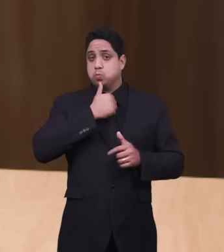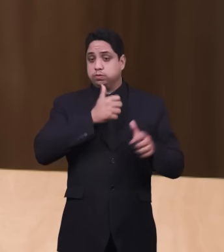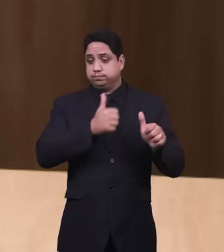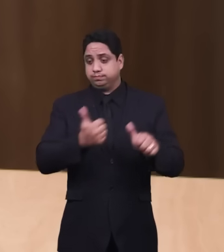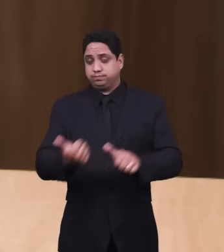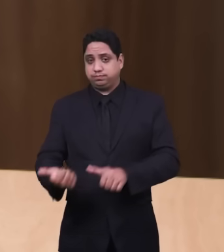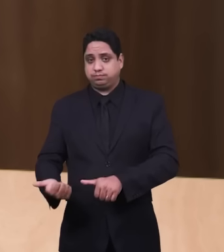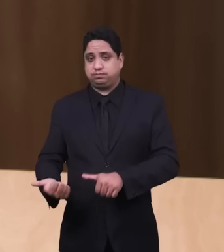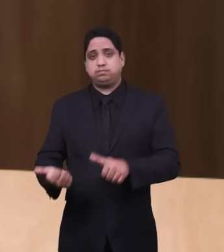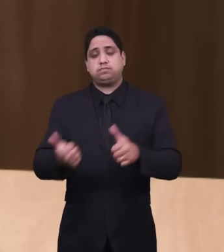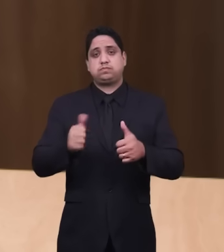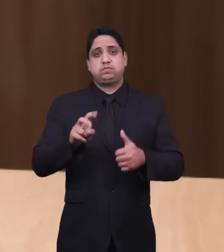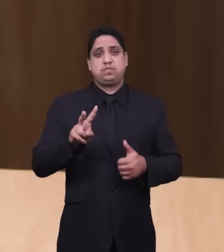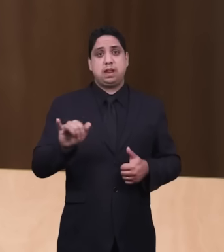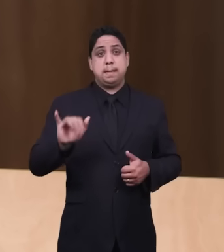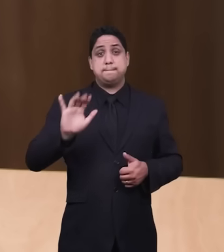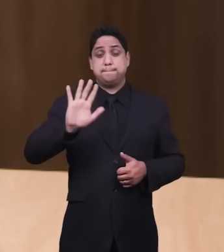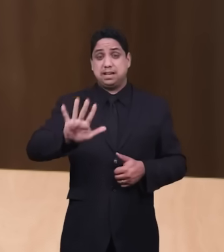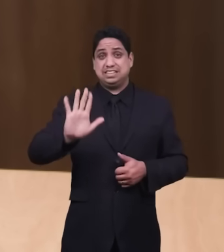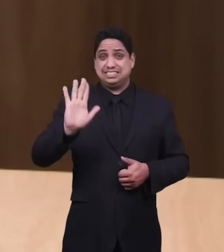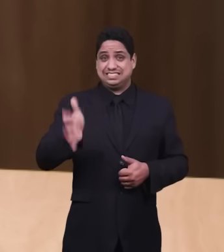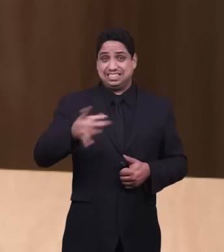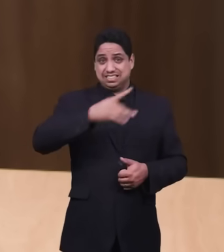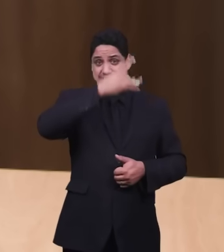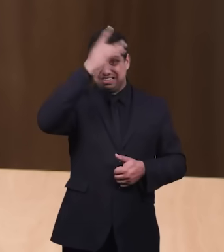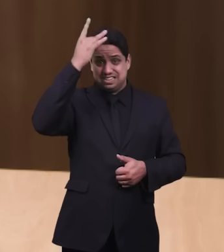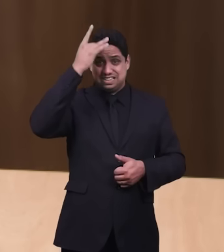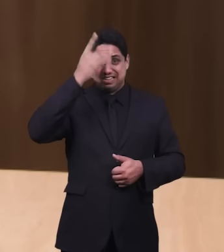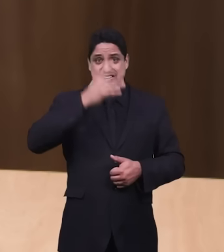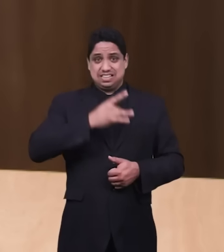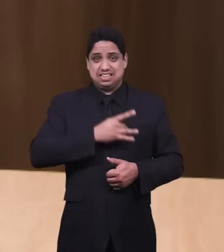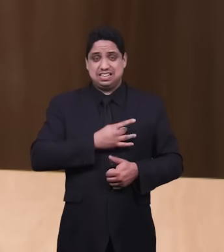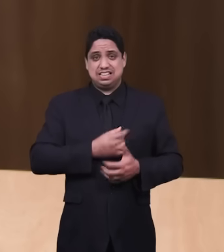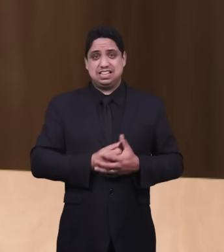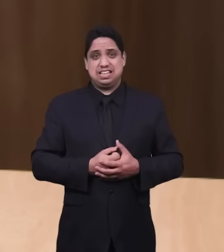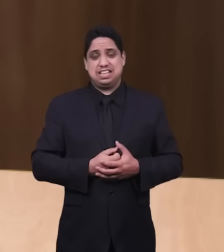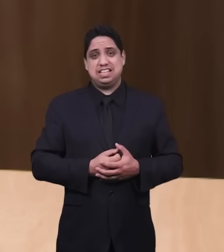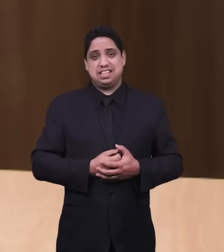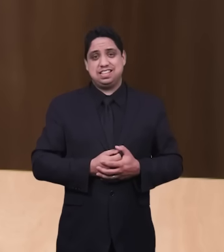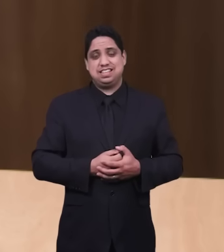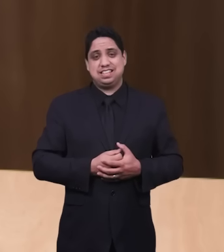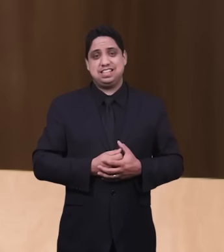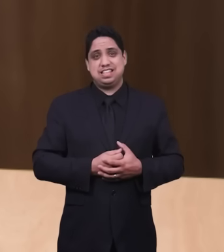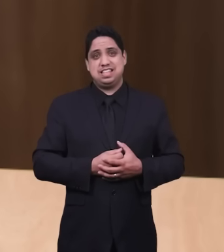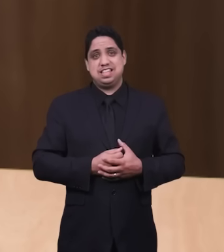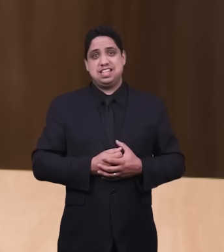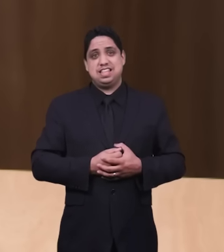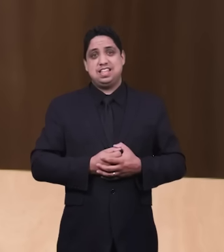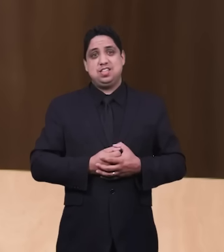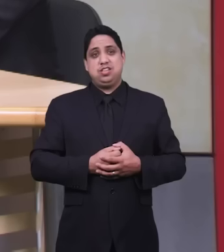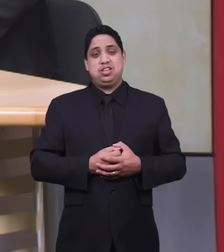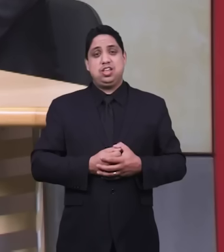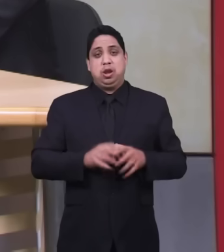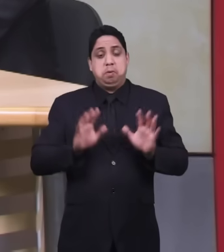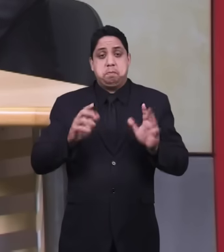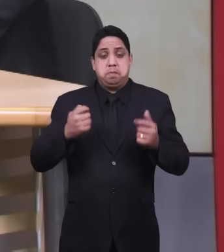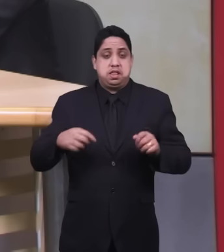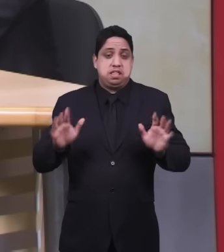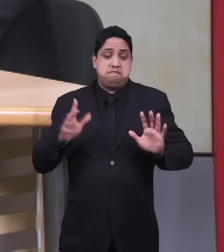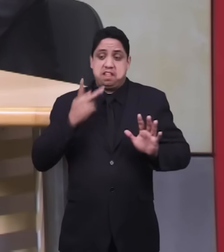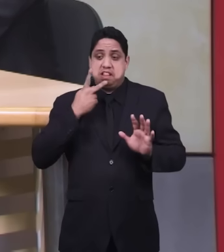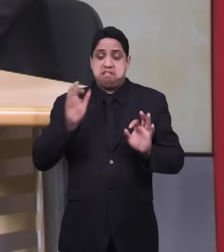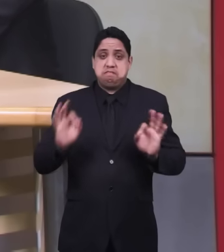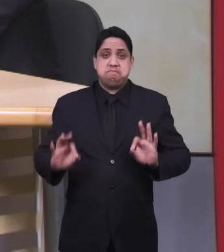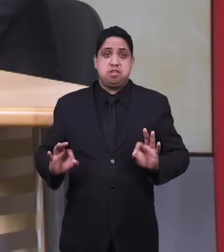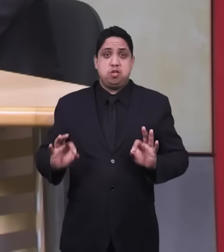para ser batizado nas águas, mas ele já foi batizado com o Espírito Santo, você não tem o que constar. O Espírito Santo já testificou. Já, né? O Espírito Santo